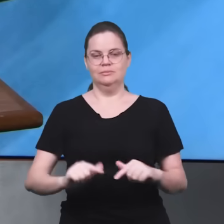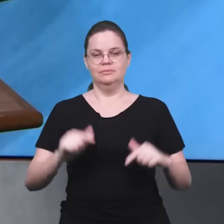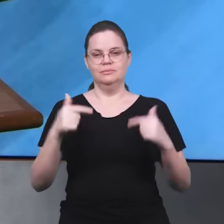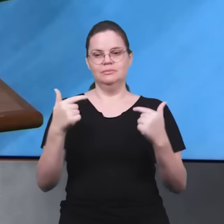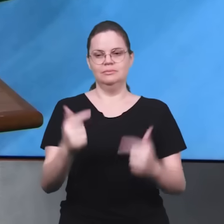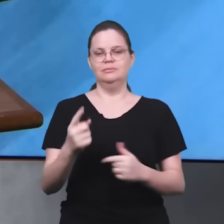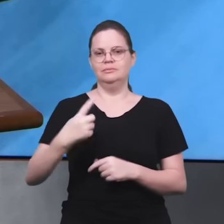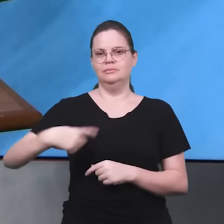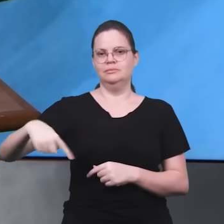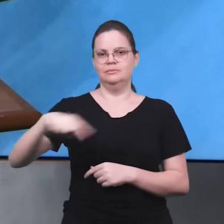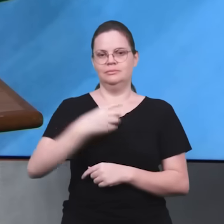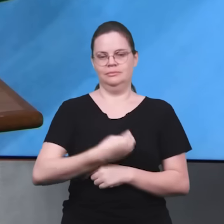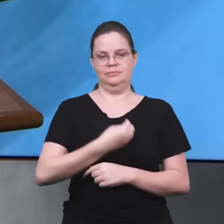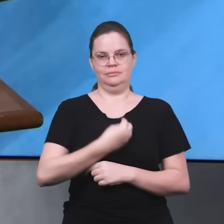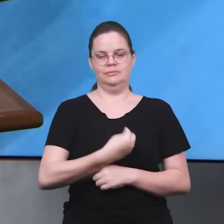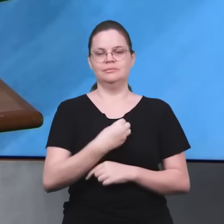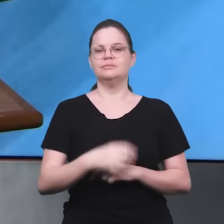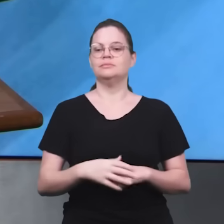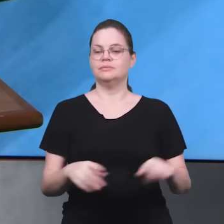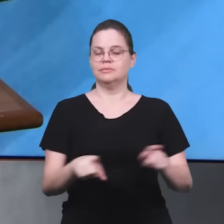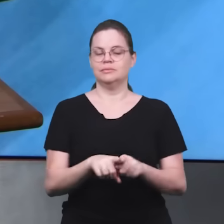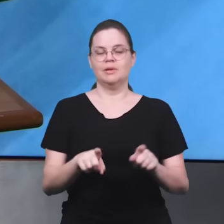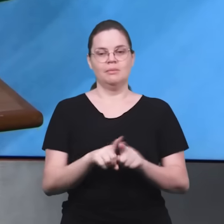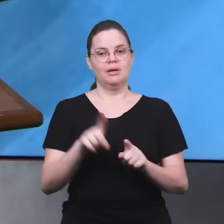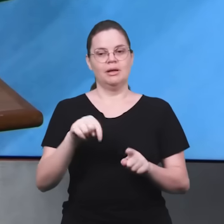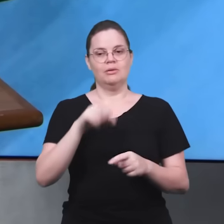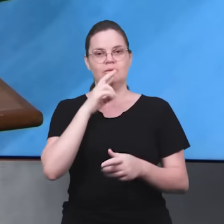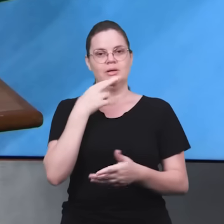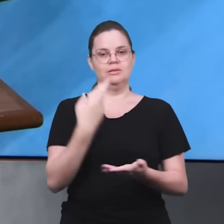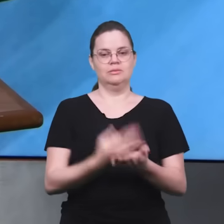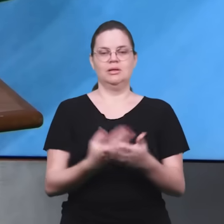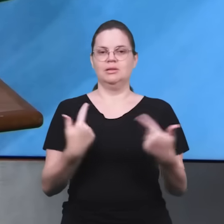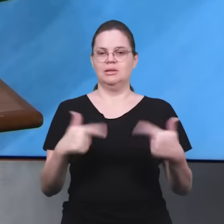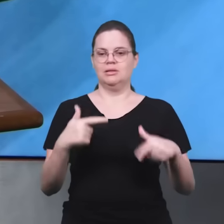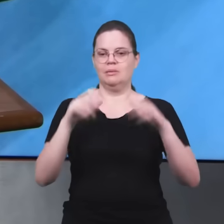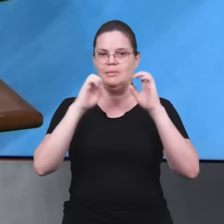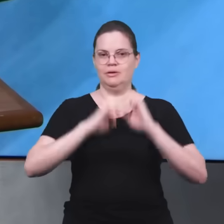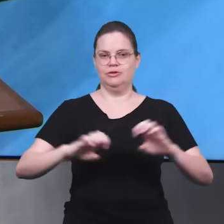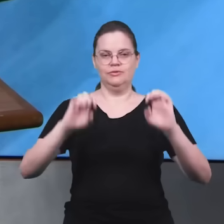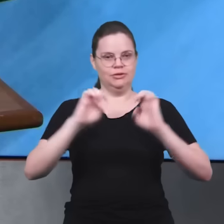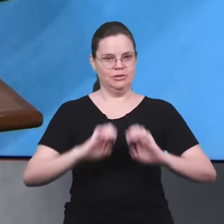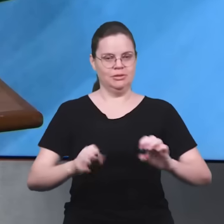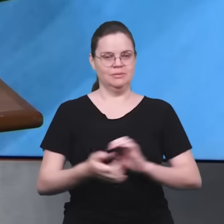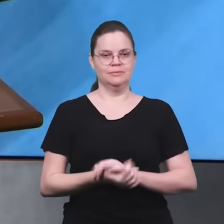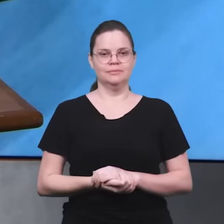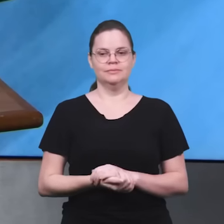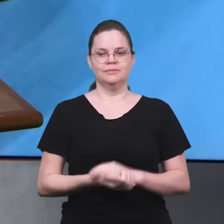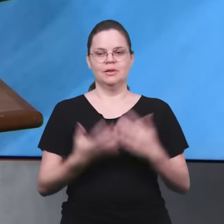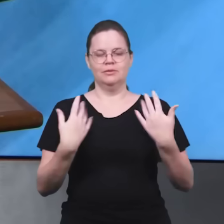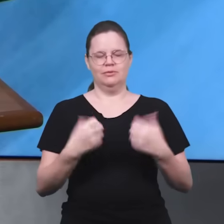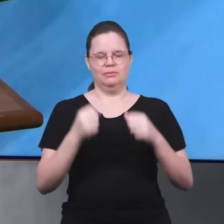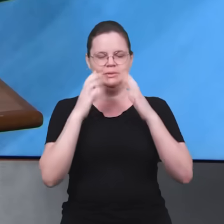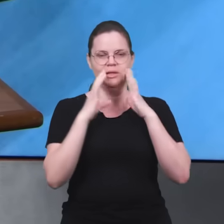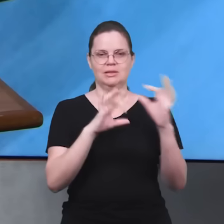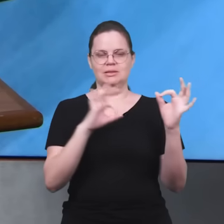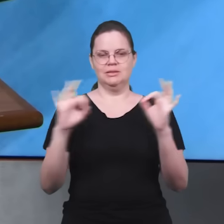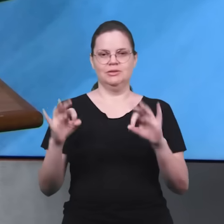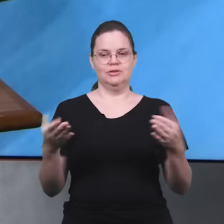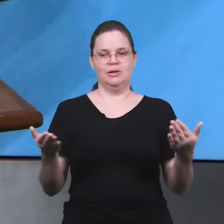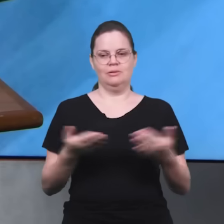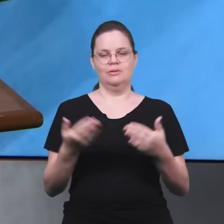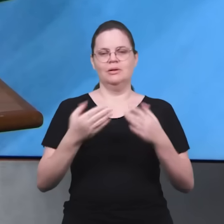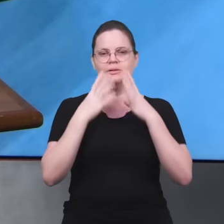operado em nossas vidas, como resultado desse trabalho de evangelização. Então vamos agora mais